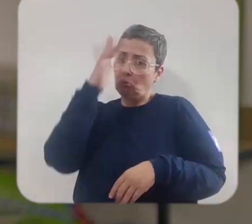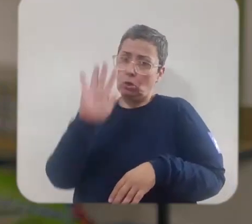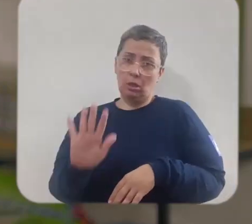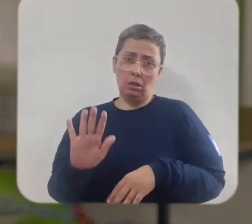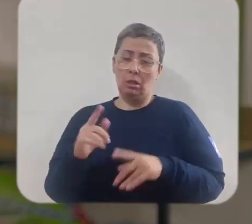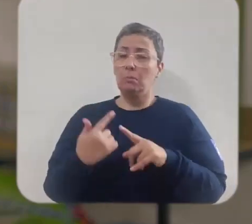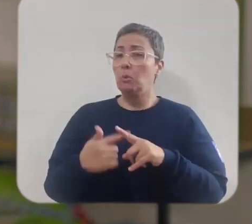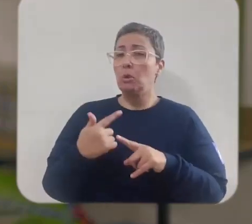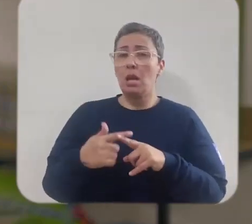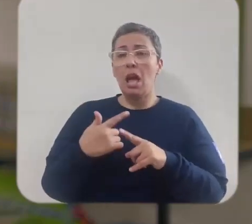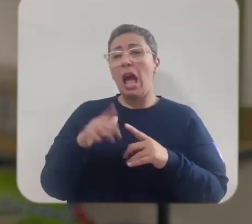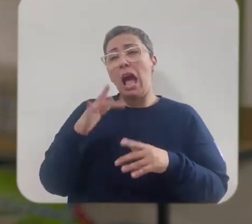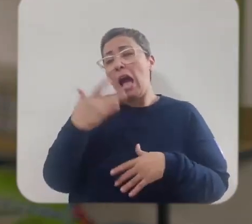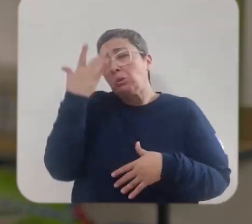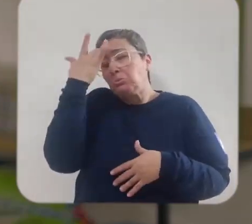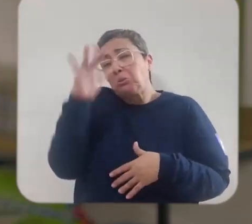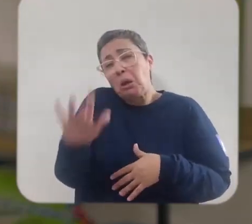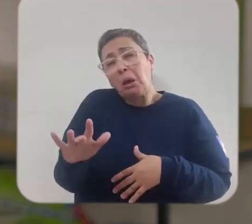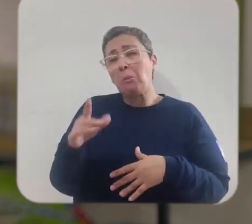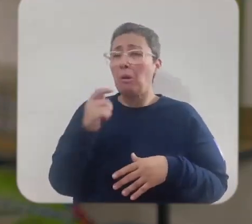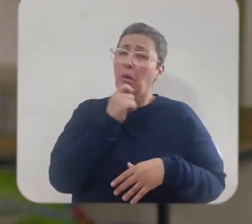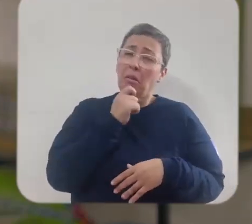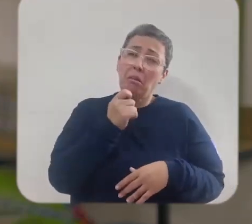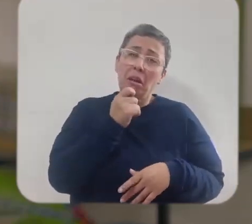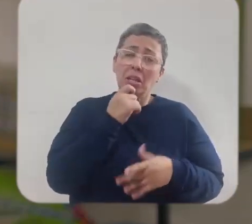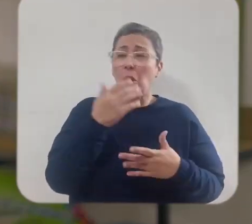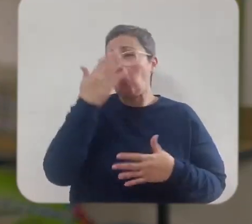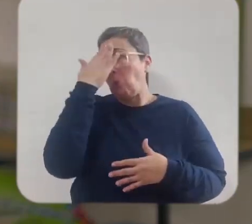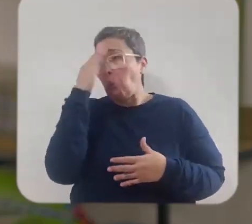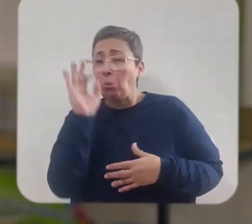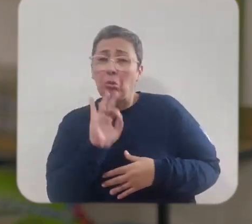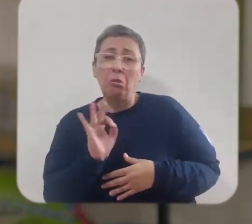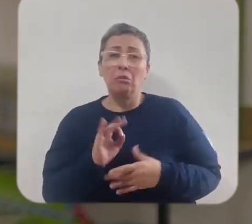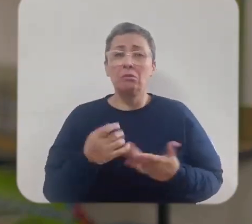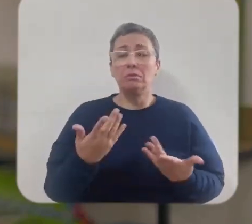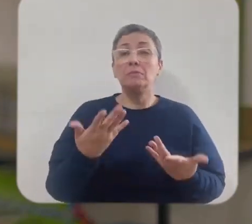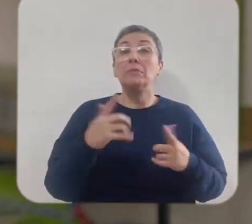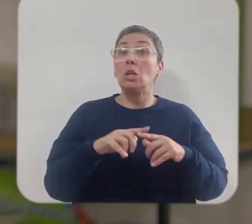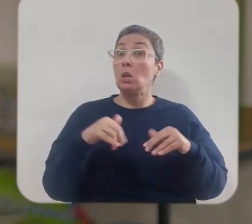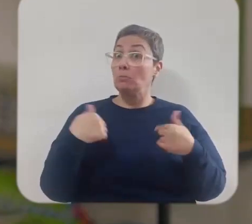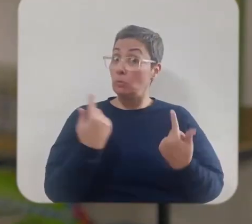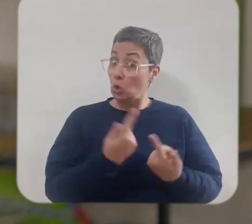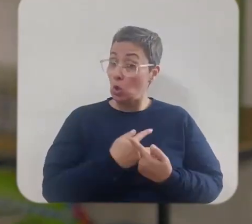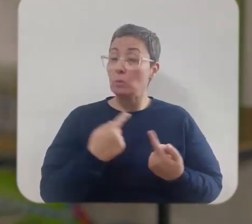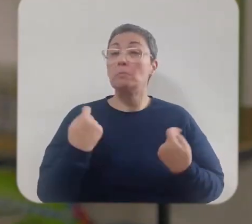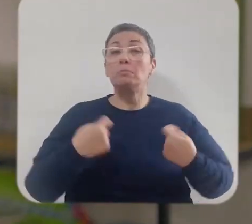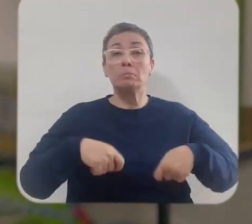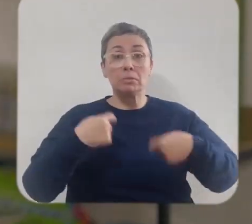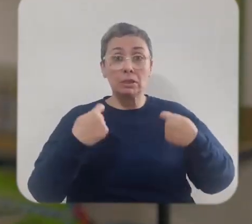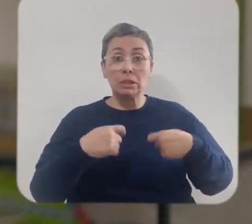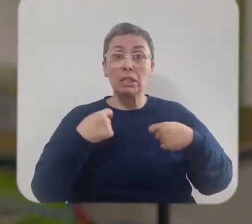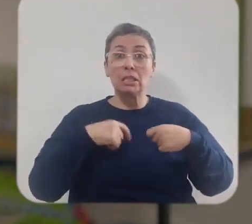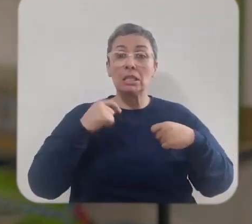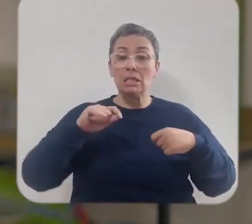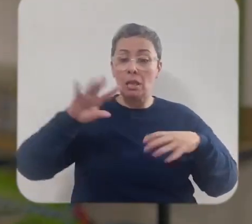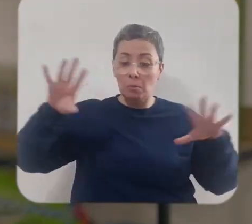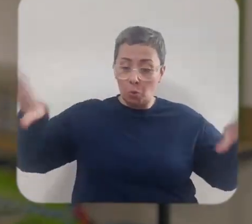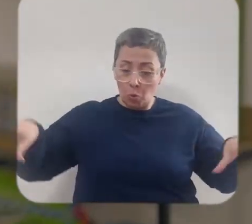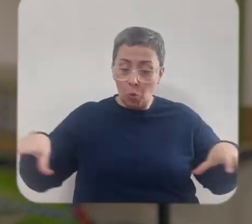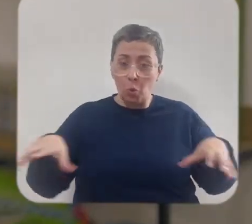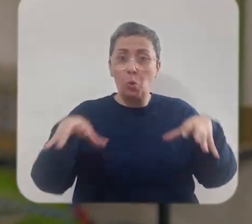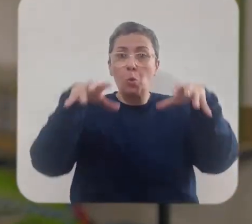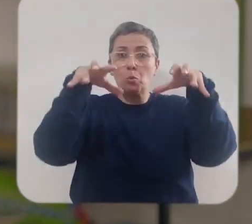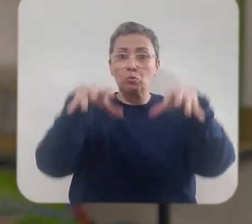não, né? Porque eles não sabem ainda, não compreendem. Então, nós precisamos colocar